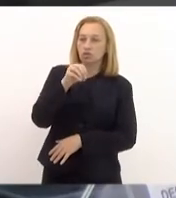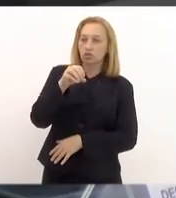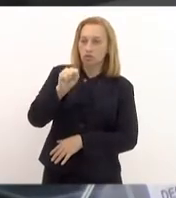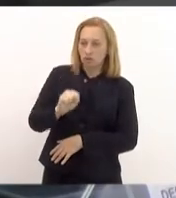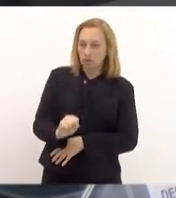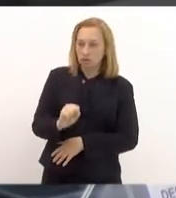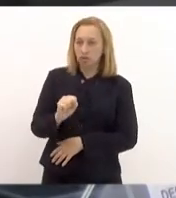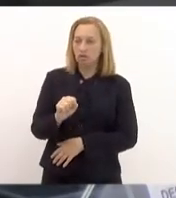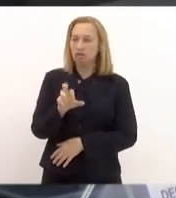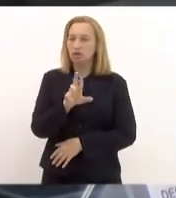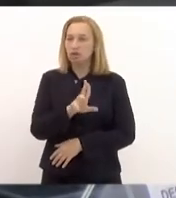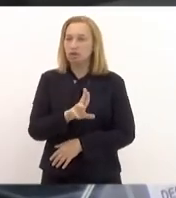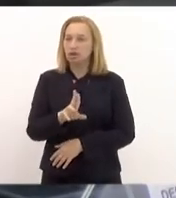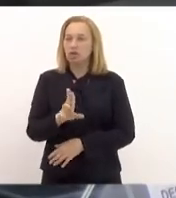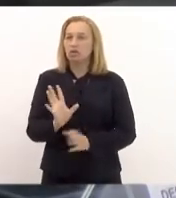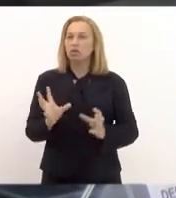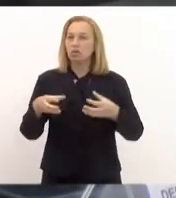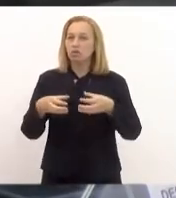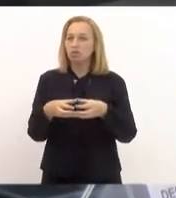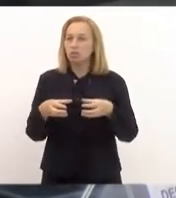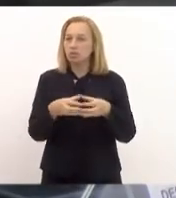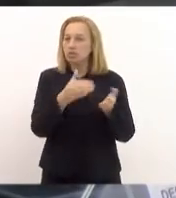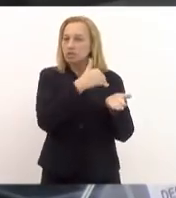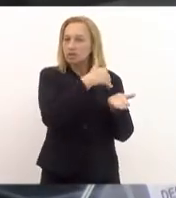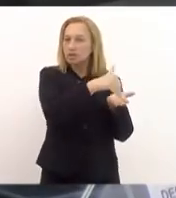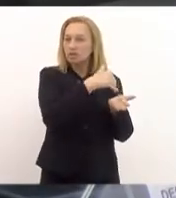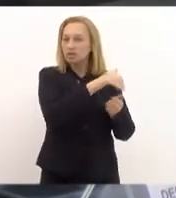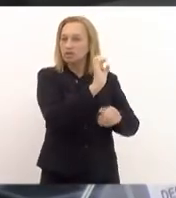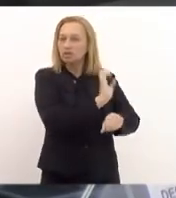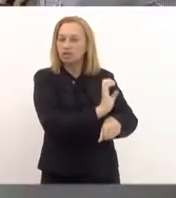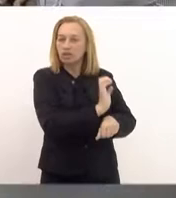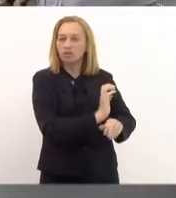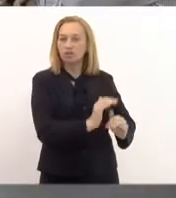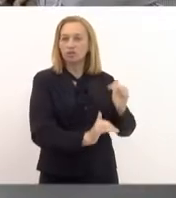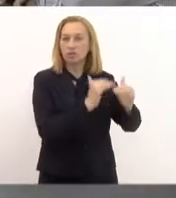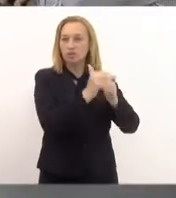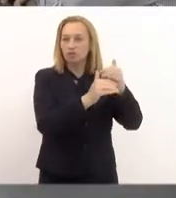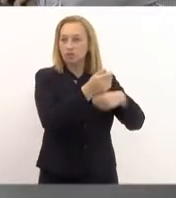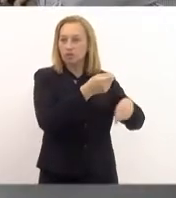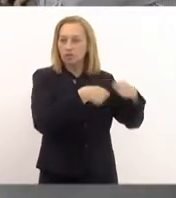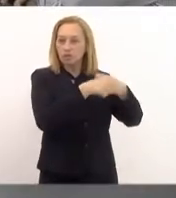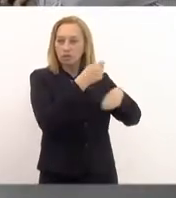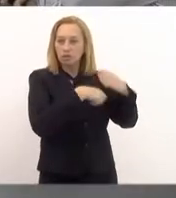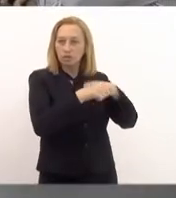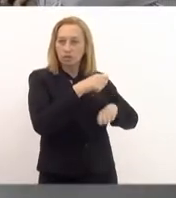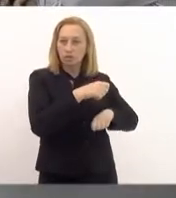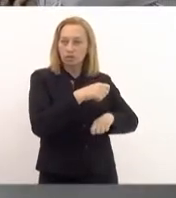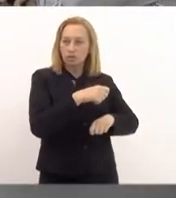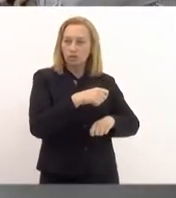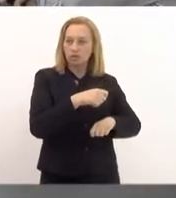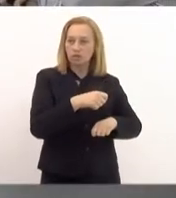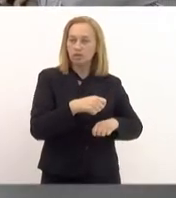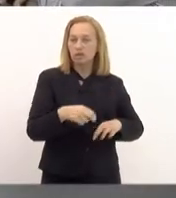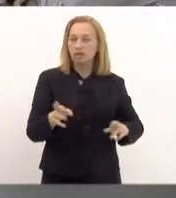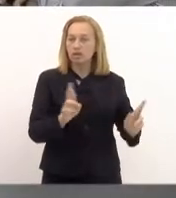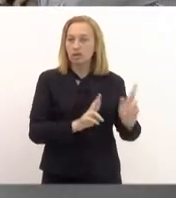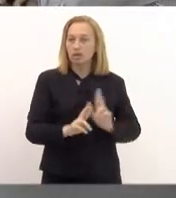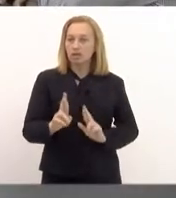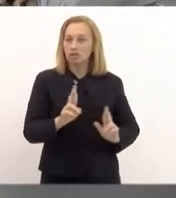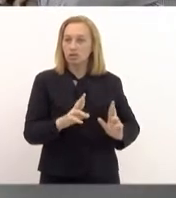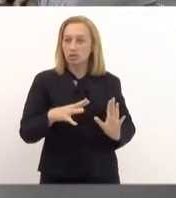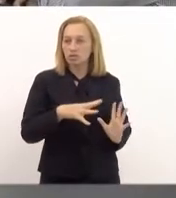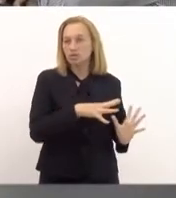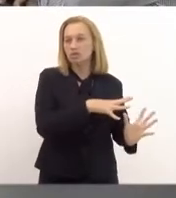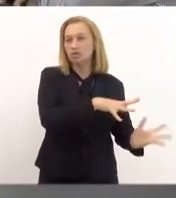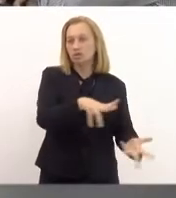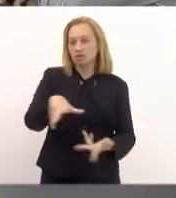em nome de quem saúdo a equipe da Secretaria de Estado de Desenvolvimento Econômico e Relações Internacionais, aqui conosco na sala de